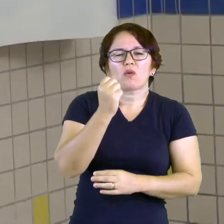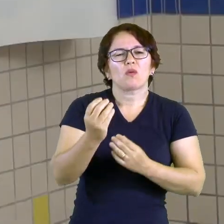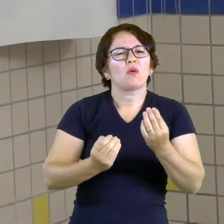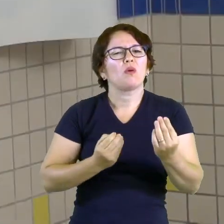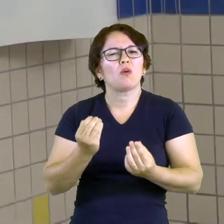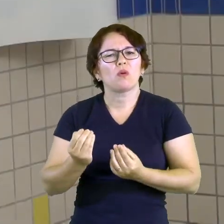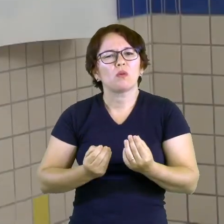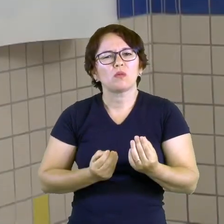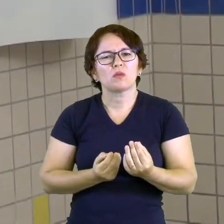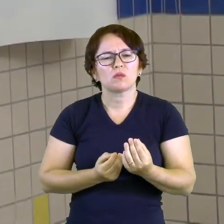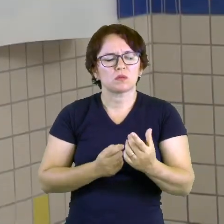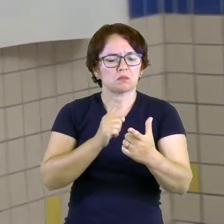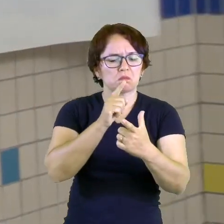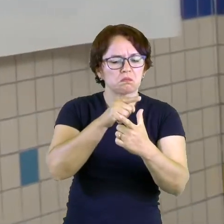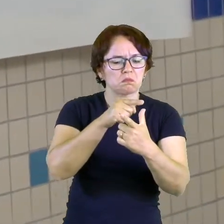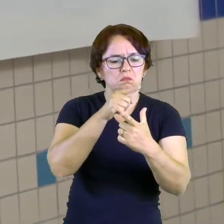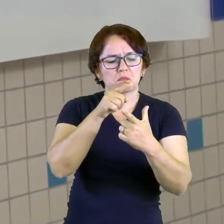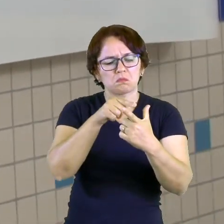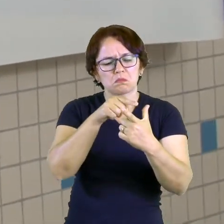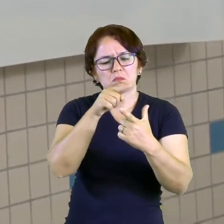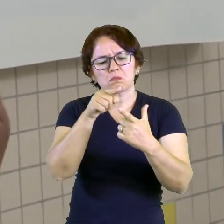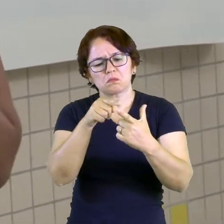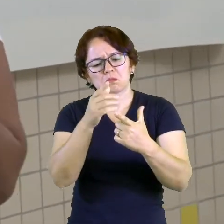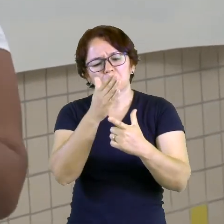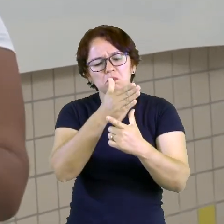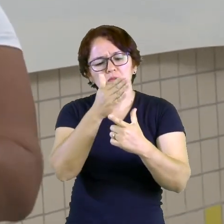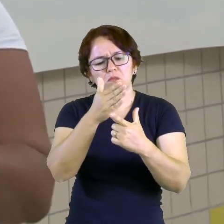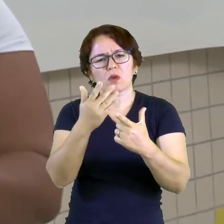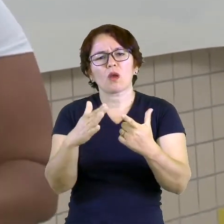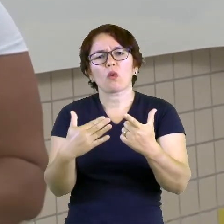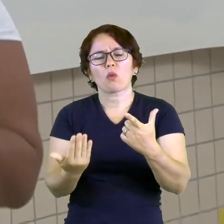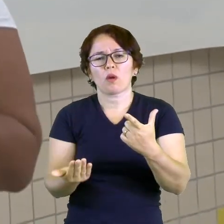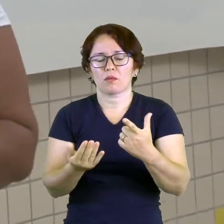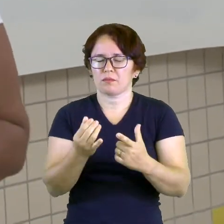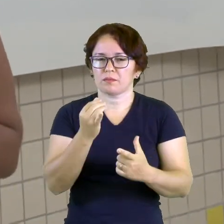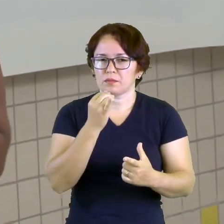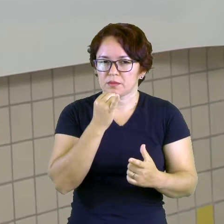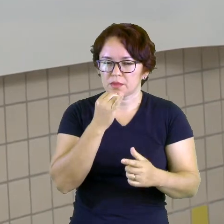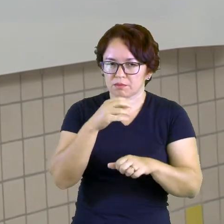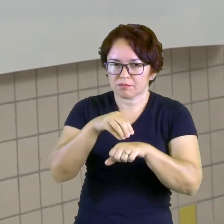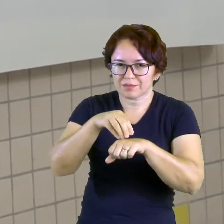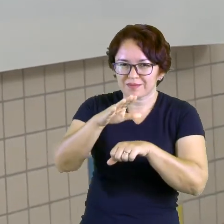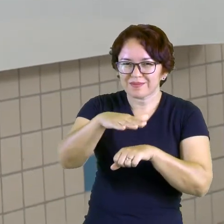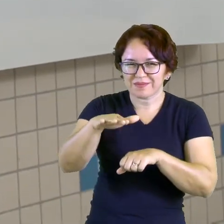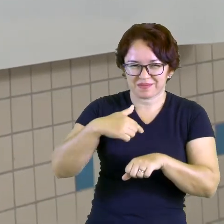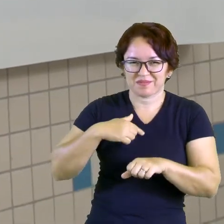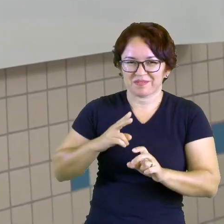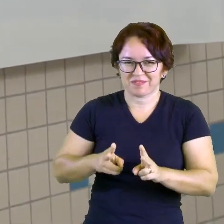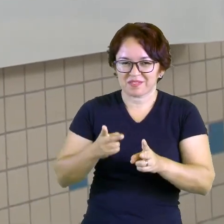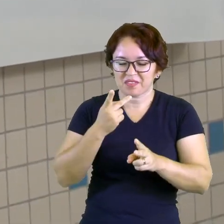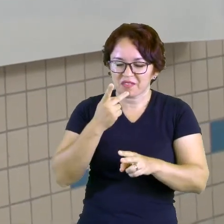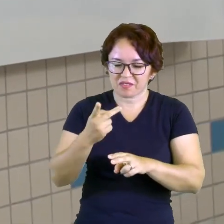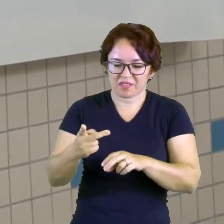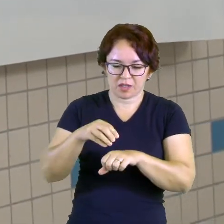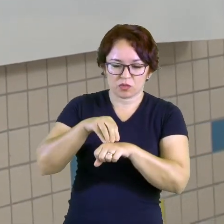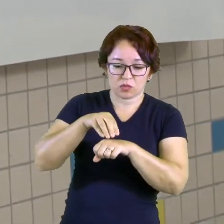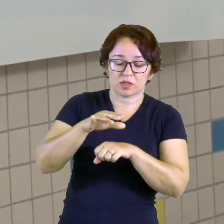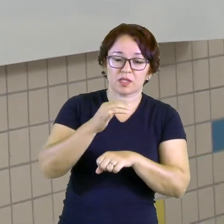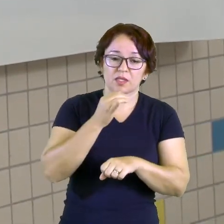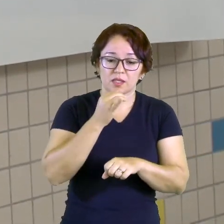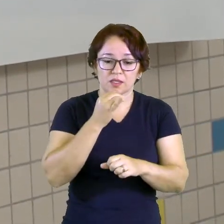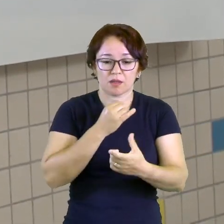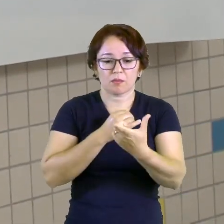meus alunos assim, quando você estiver lá com a palavrinha e quer descobrir qual é a sílaba tônica daquela